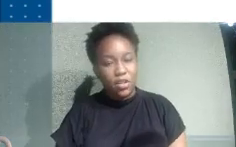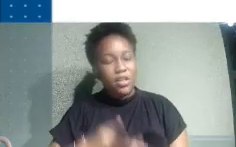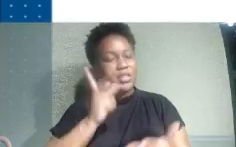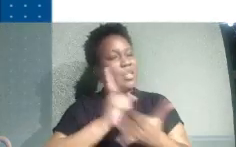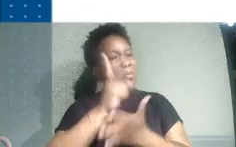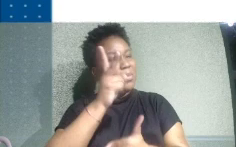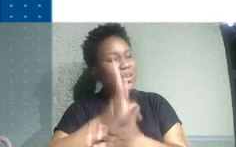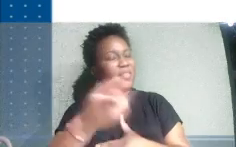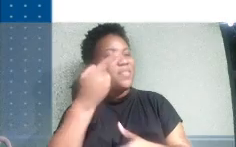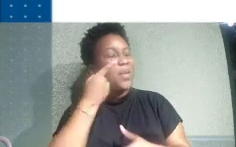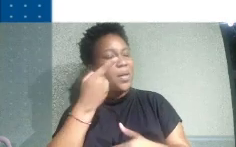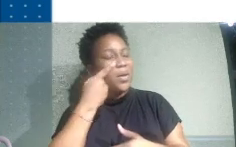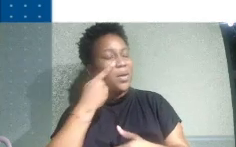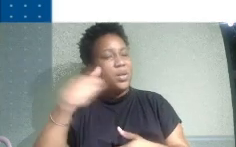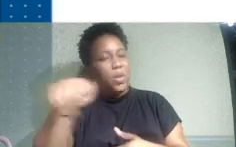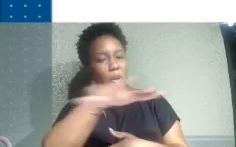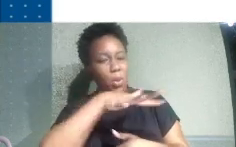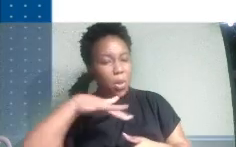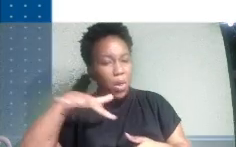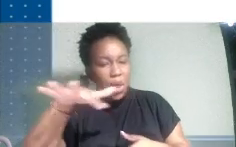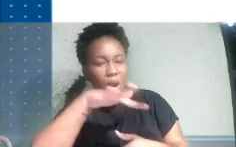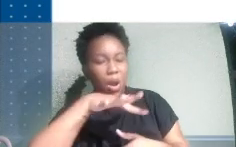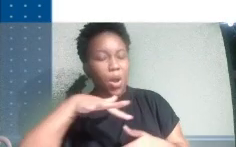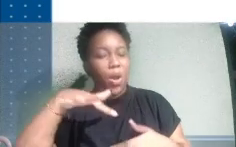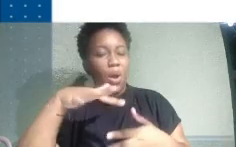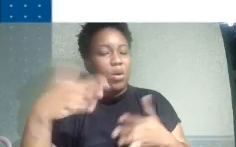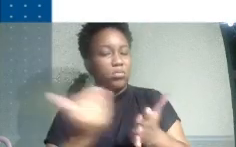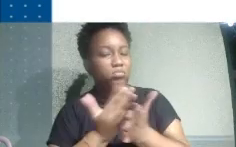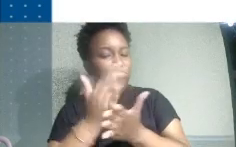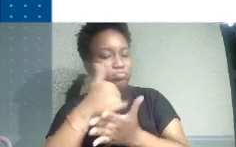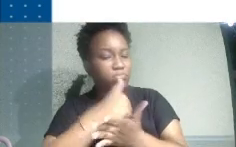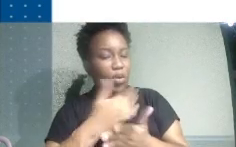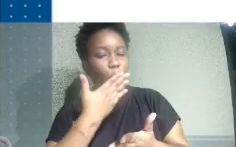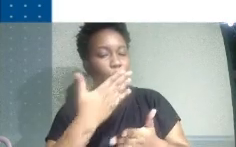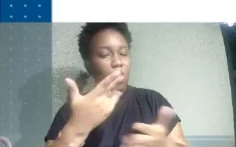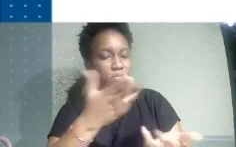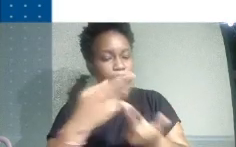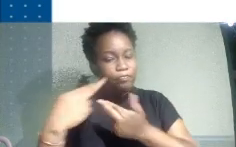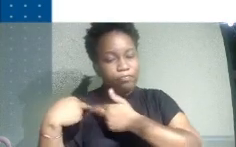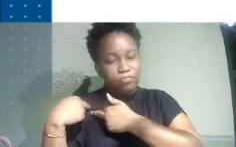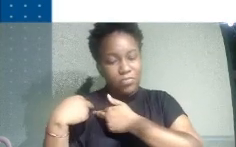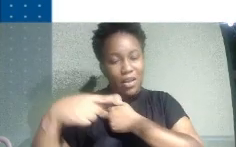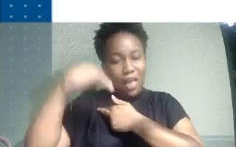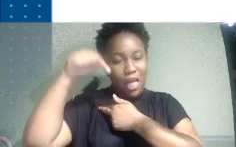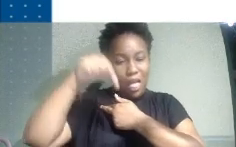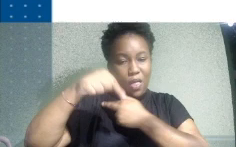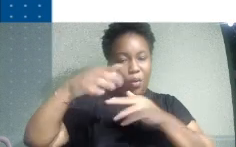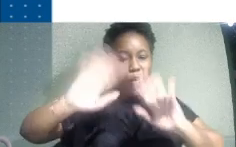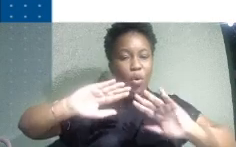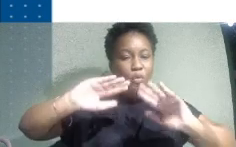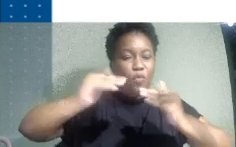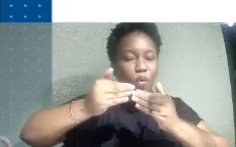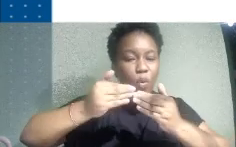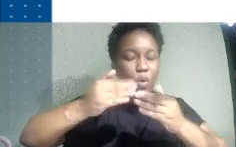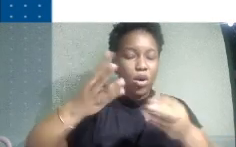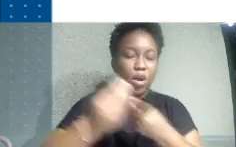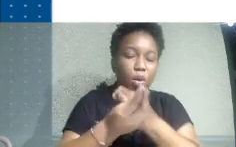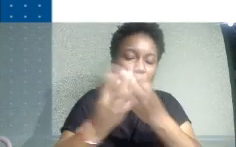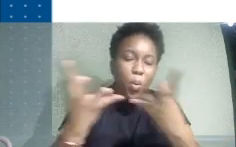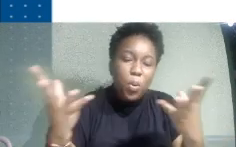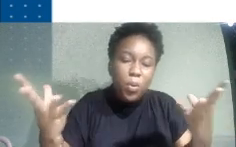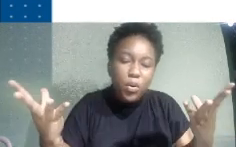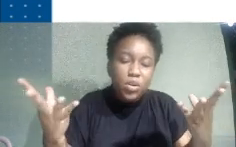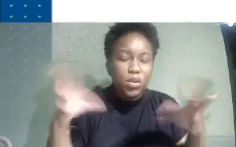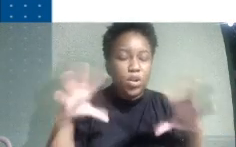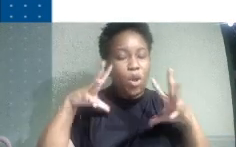projeto elétrico, é o quadro geral de distribuição. Qual que é a função desse quadro? Ele é o centro de distribuição de toda